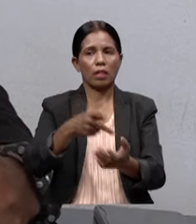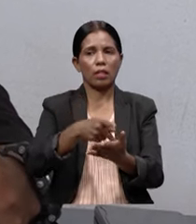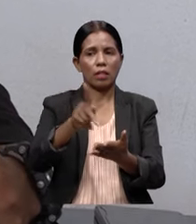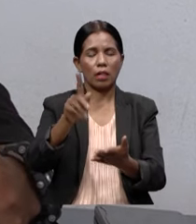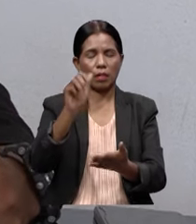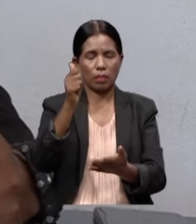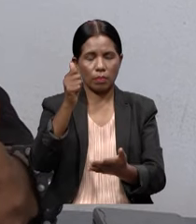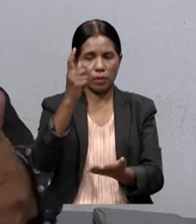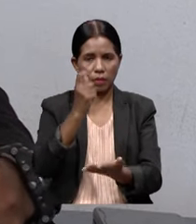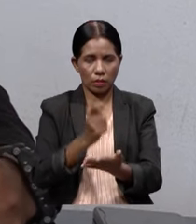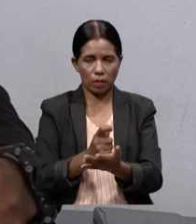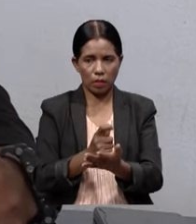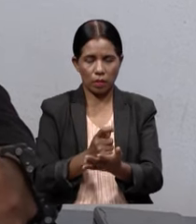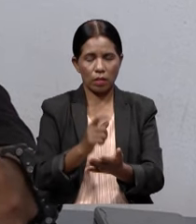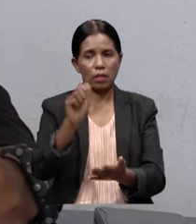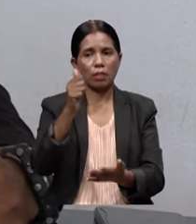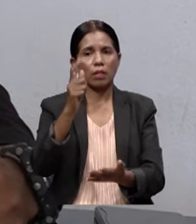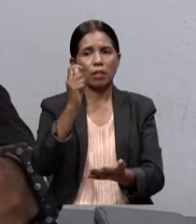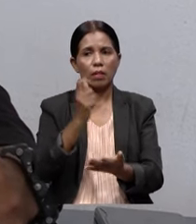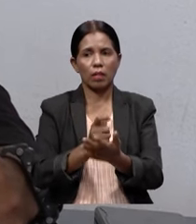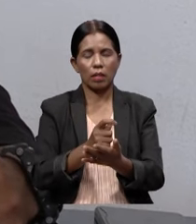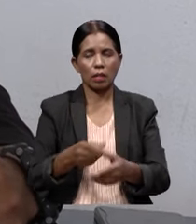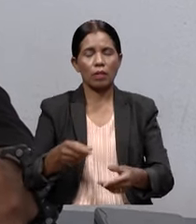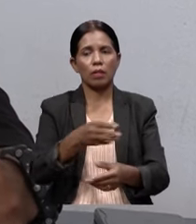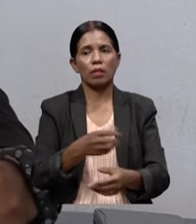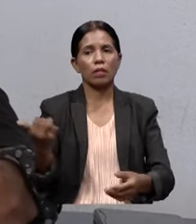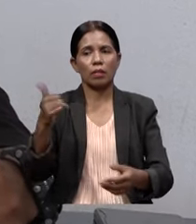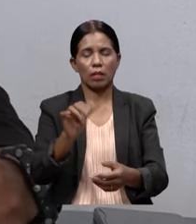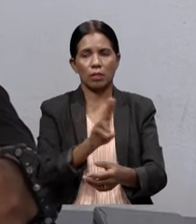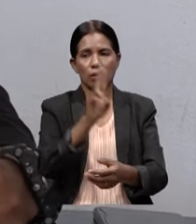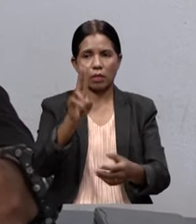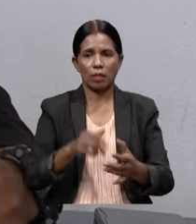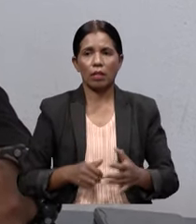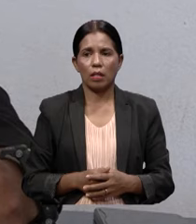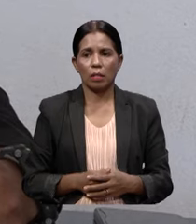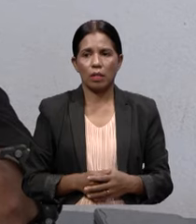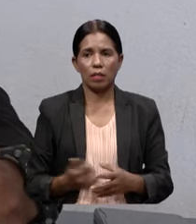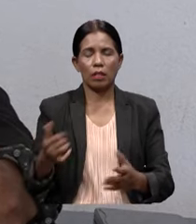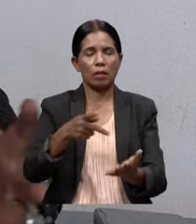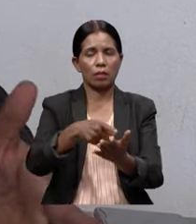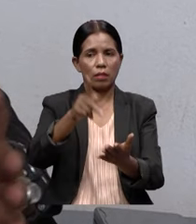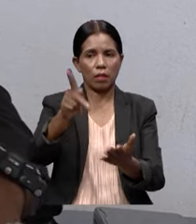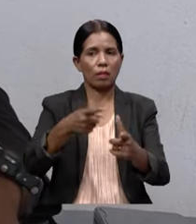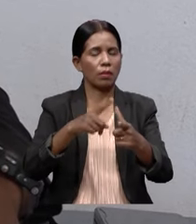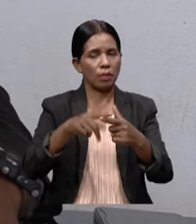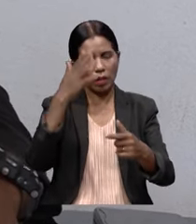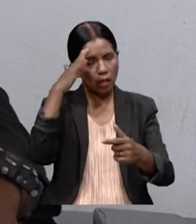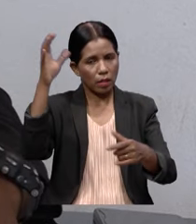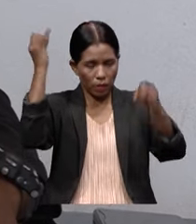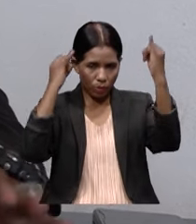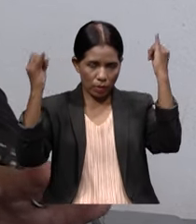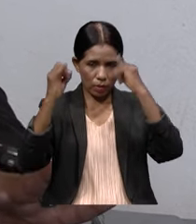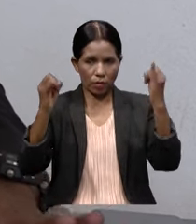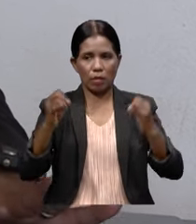10.000. 10.000 ne mak federasan formete katak sira mak atu selu multa. Masalah hatene informasan ida ne